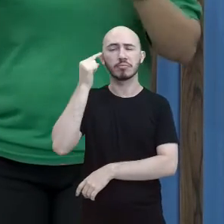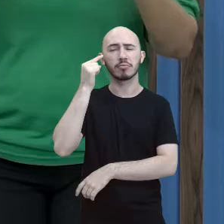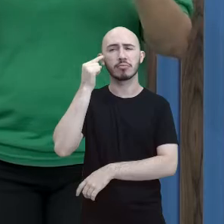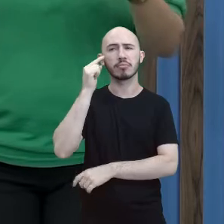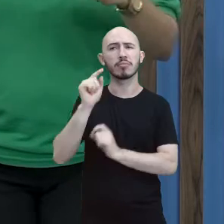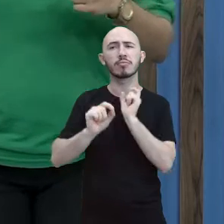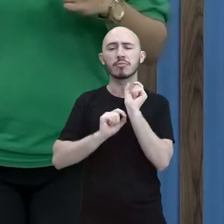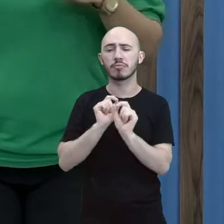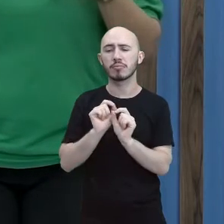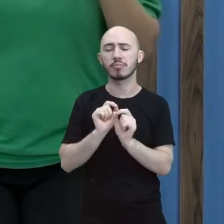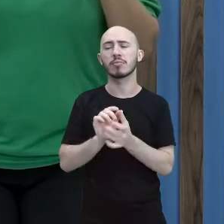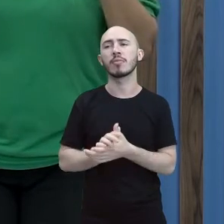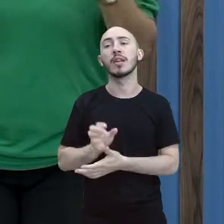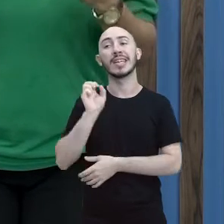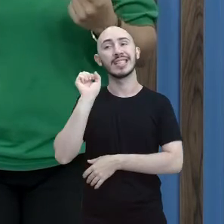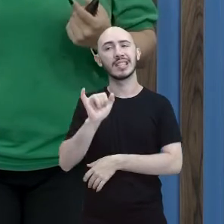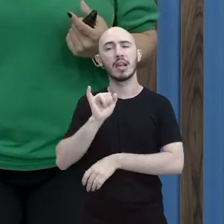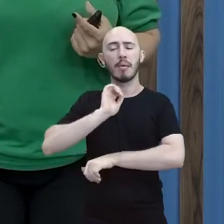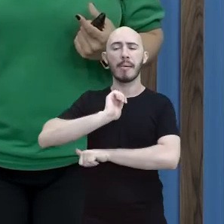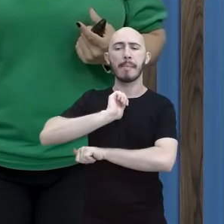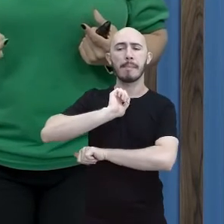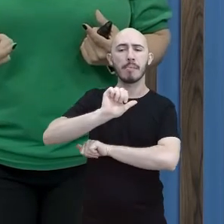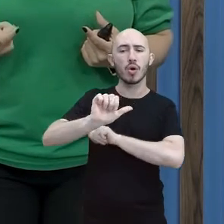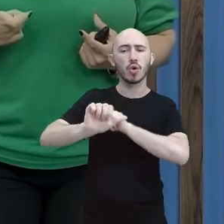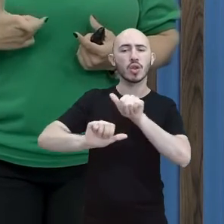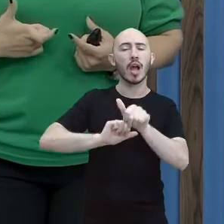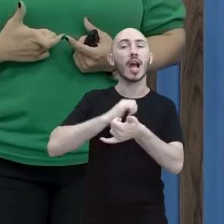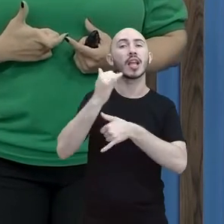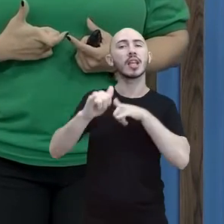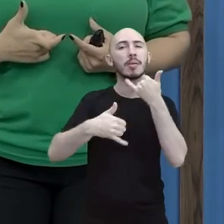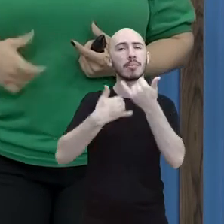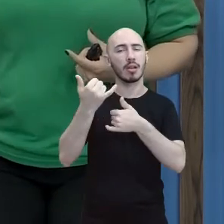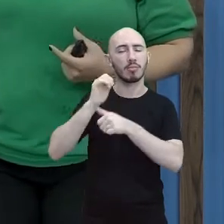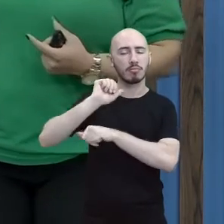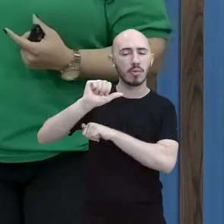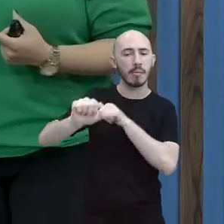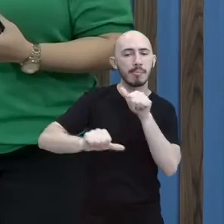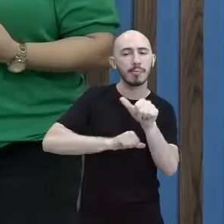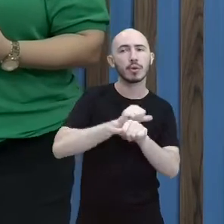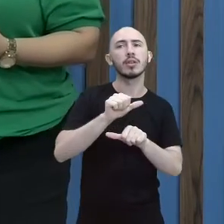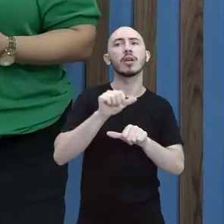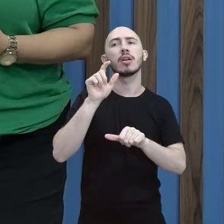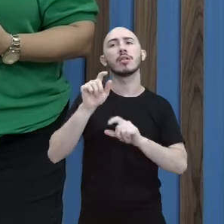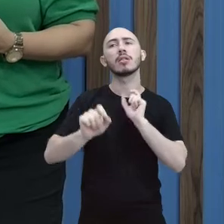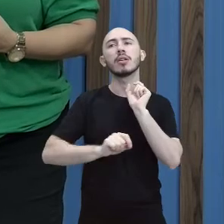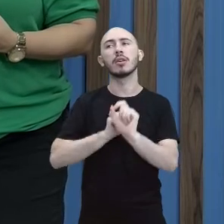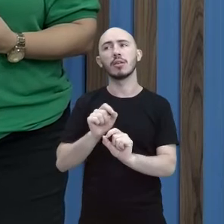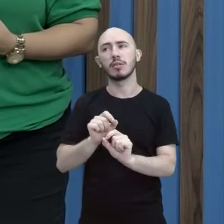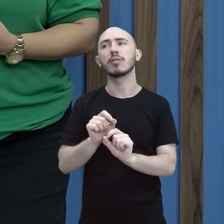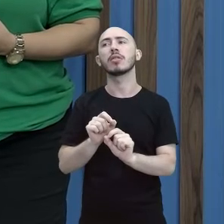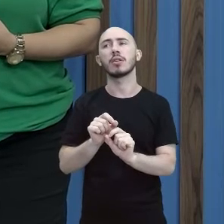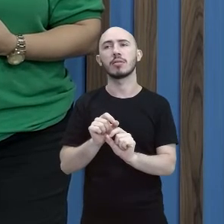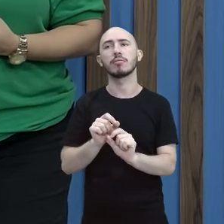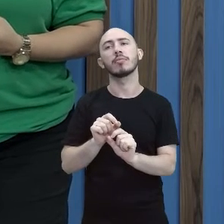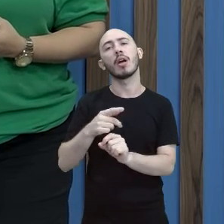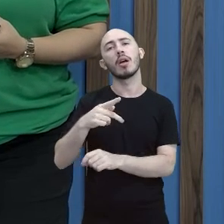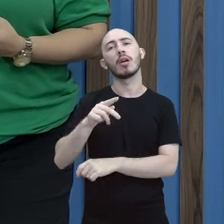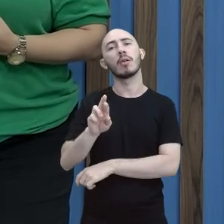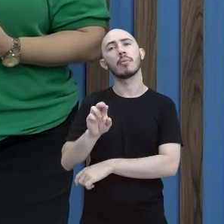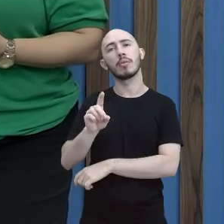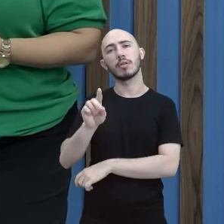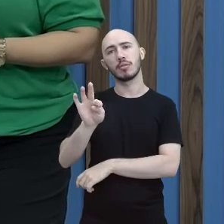quando houvesse uma transformação química da matéria, o produto dessa transformação